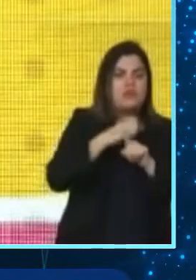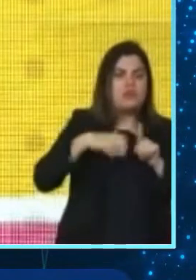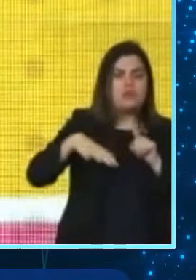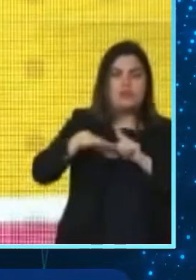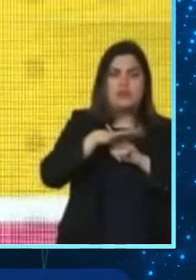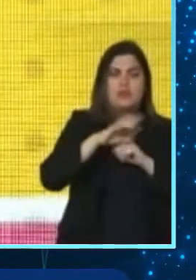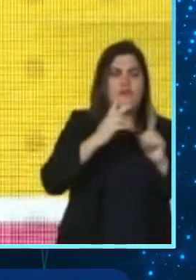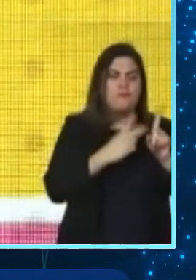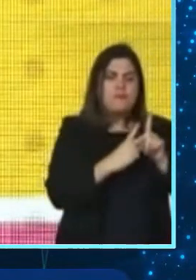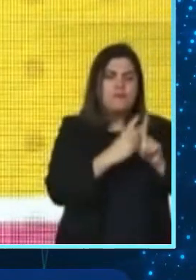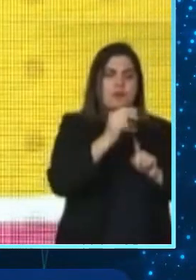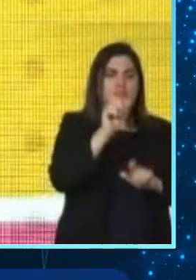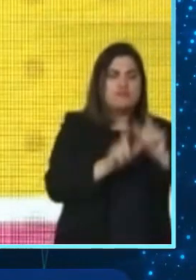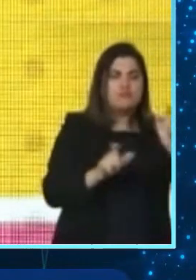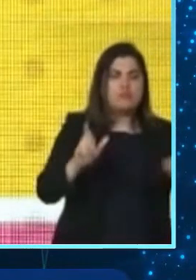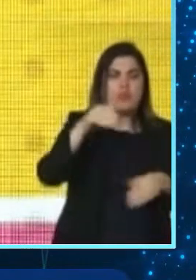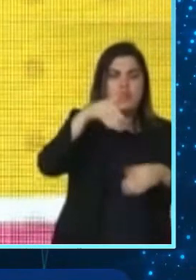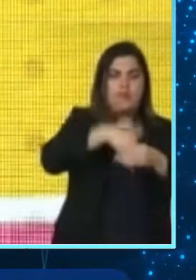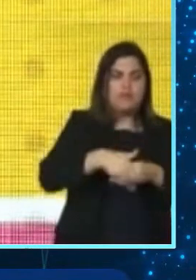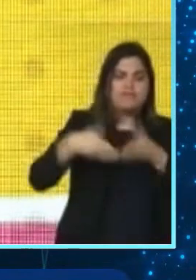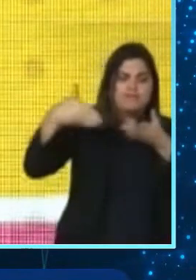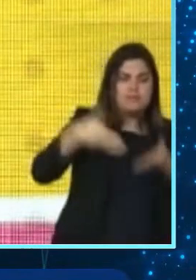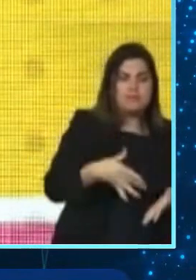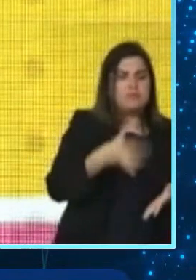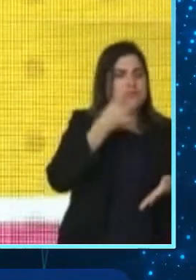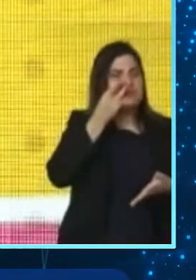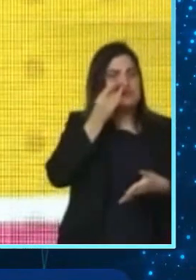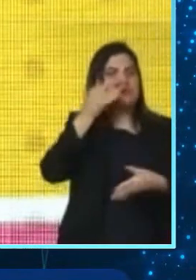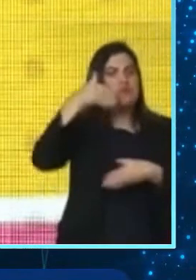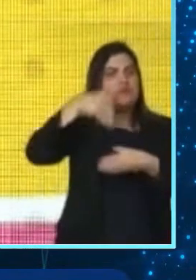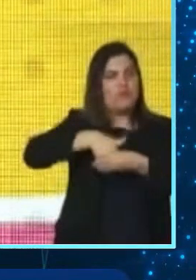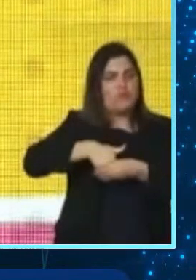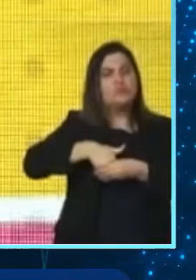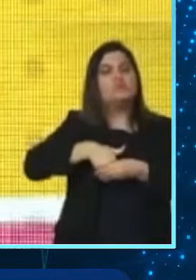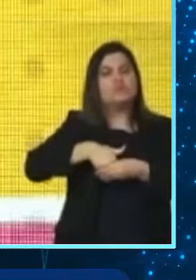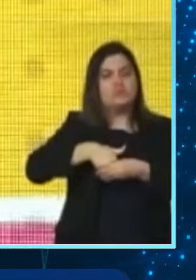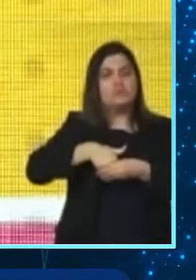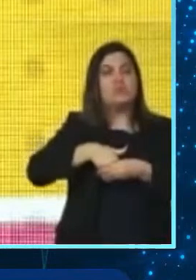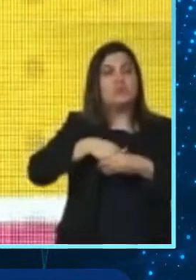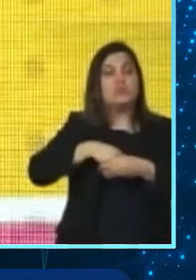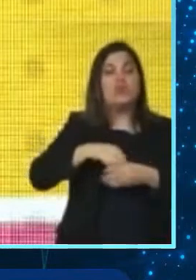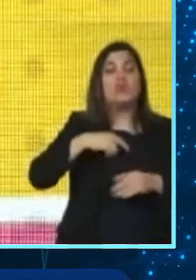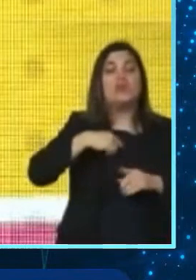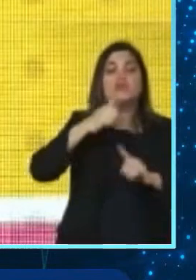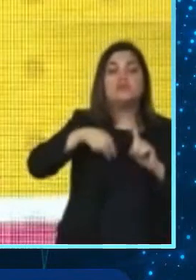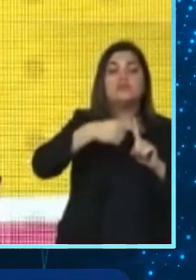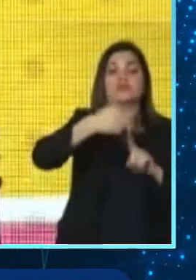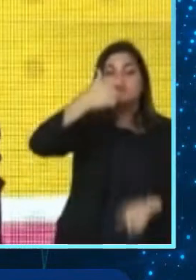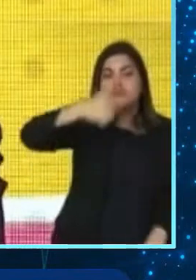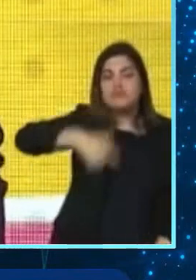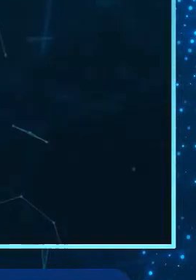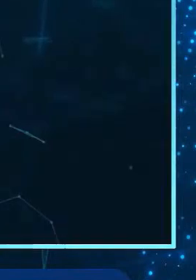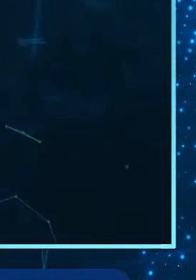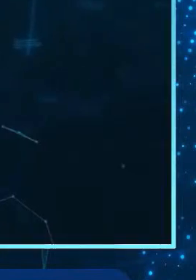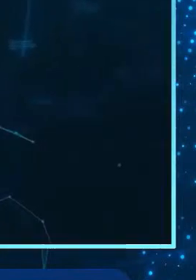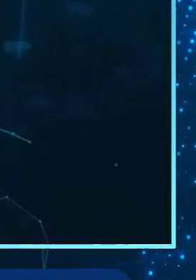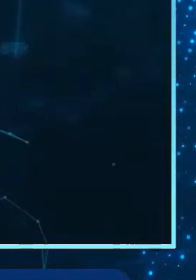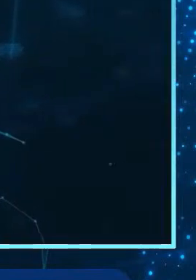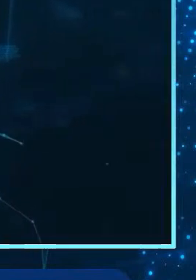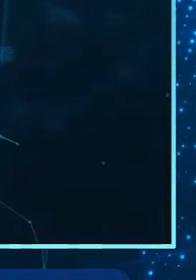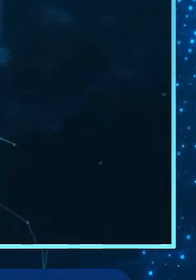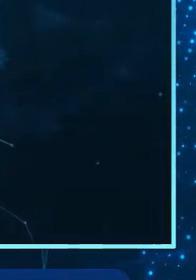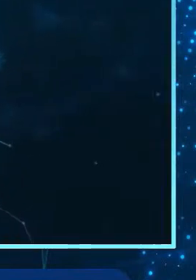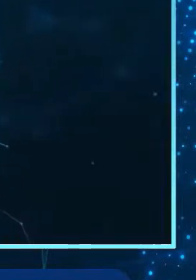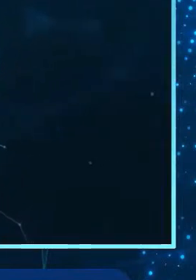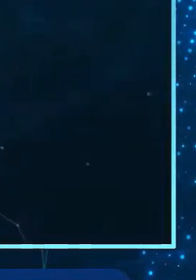Olha, eu vou te dizer uma coisa, Serrão, vai depender de nós, depende dos líderes desse país, depende de formadores